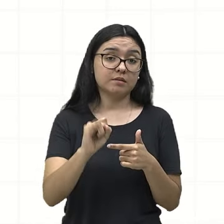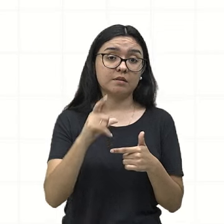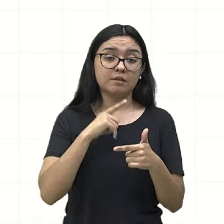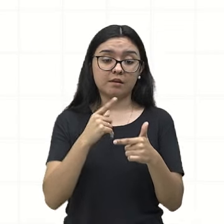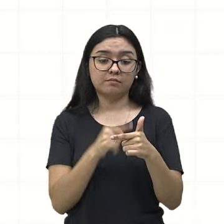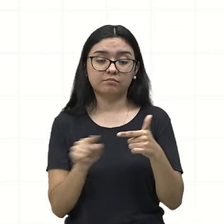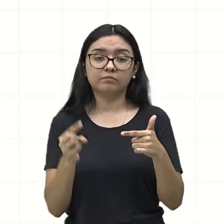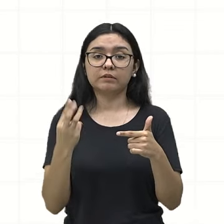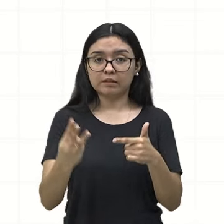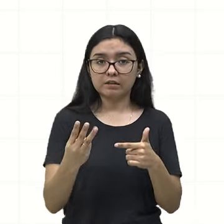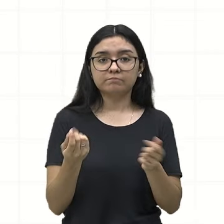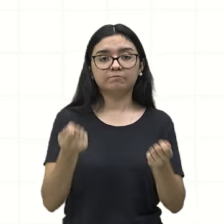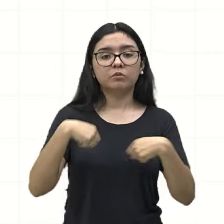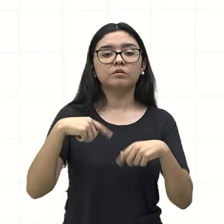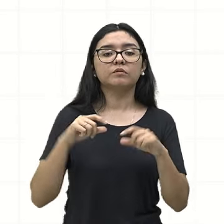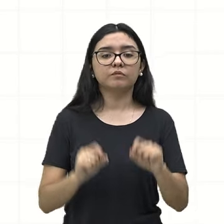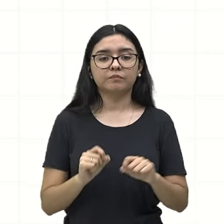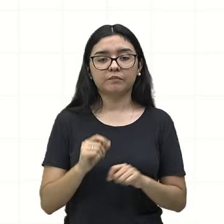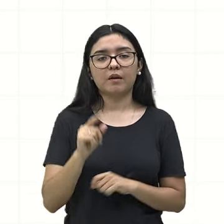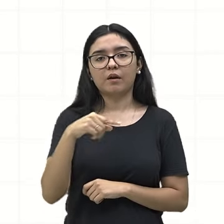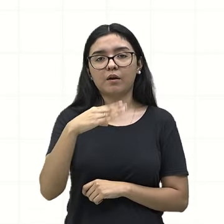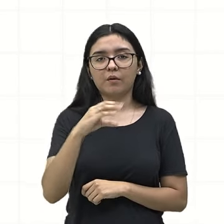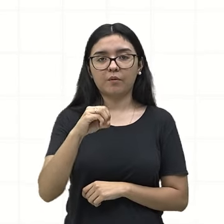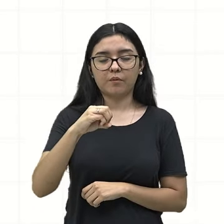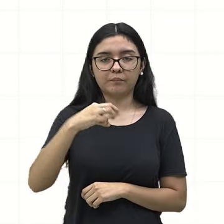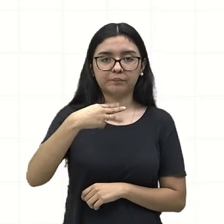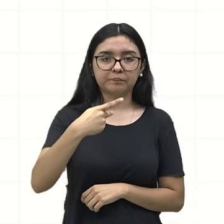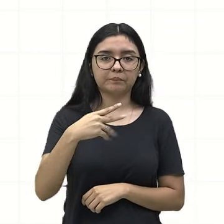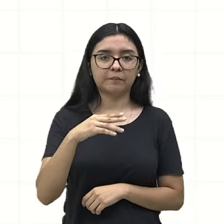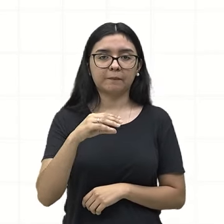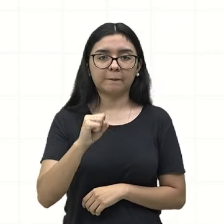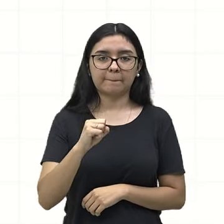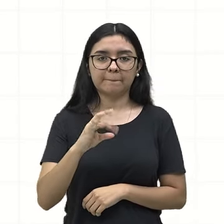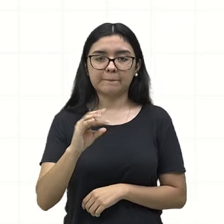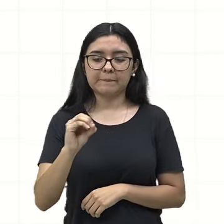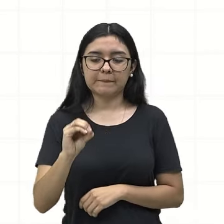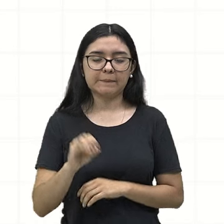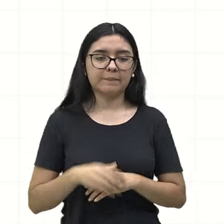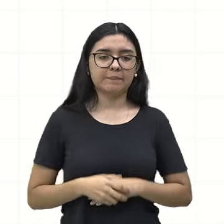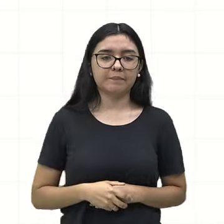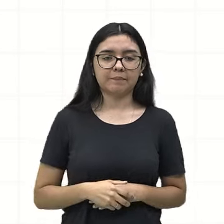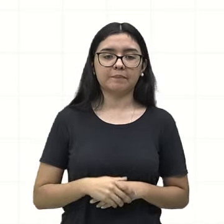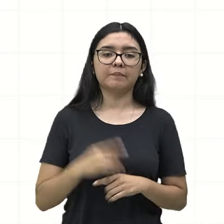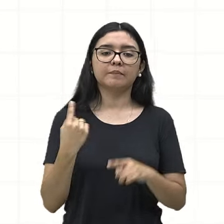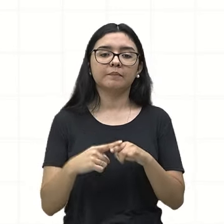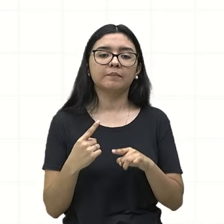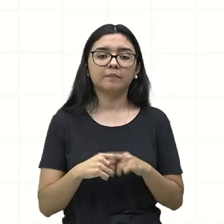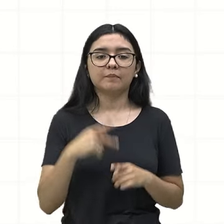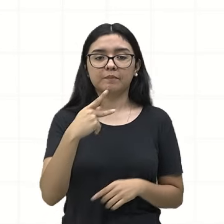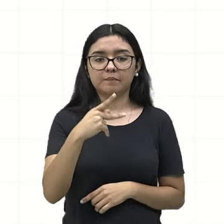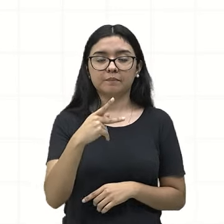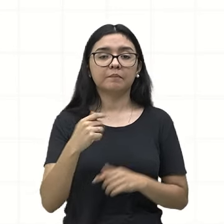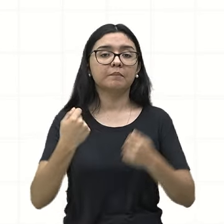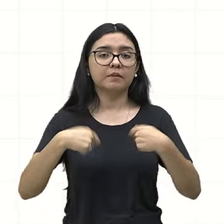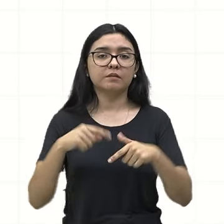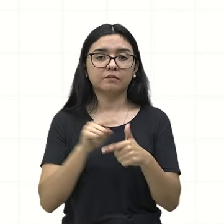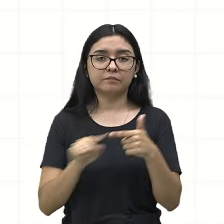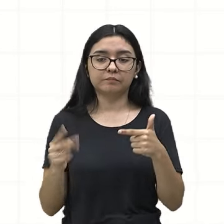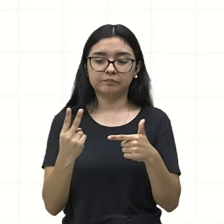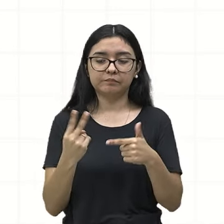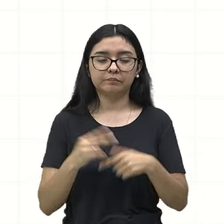divisores, então nós vamos afirmar que ele é um número composto. Por quê? Para ser primo tem que ter apenas 2 divisores.